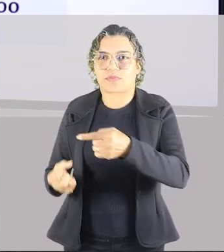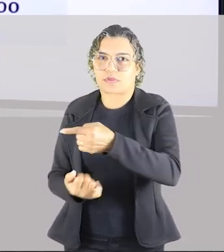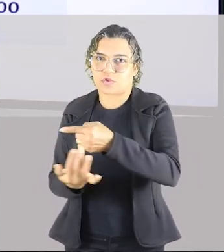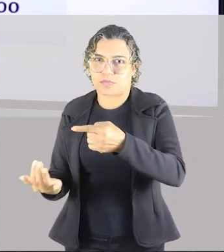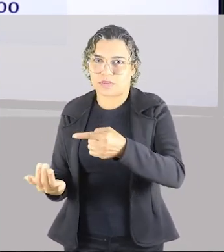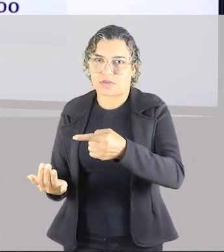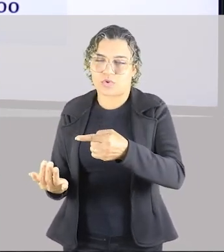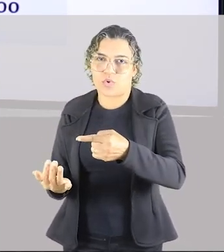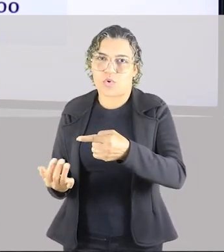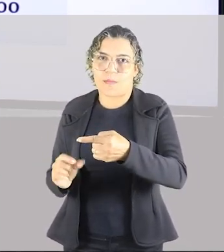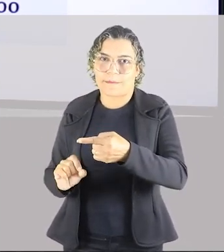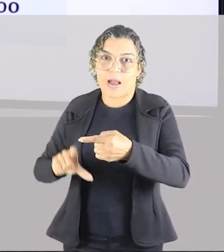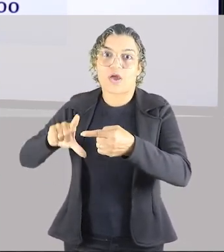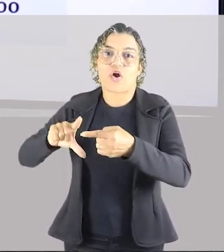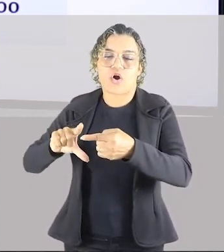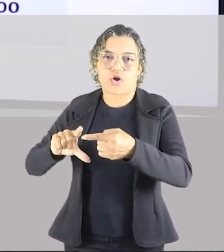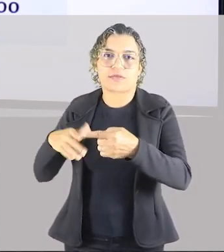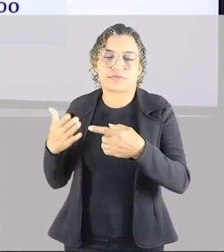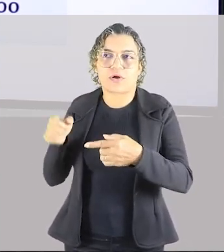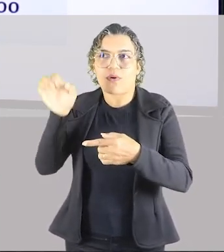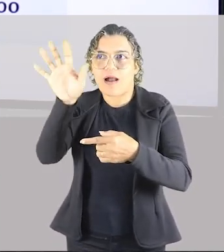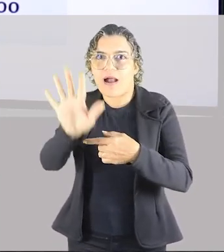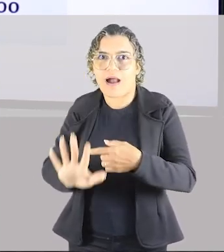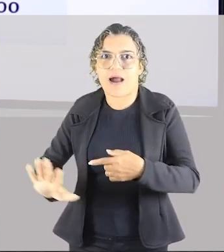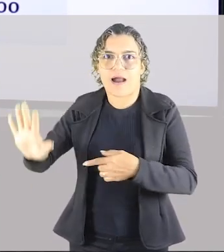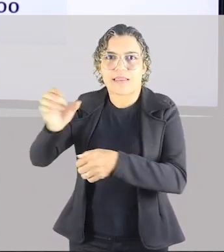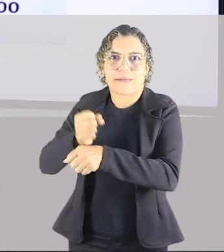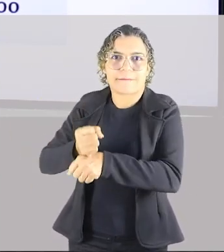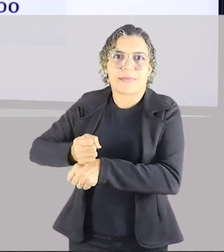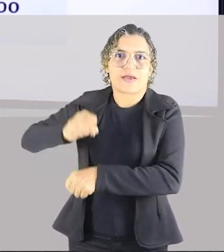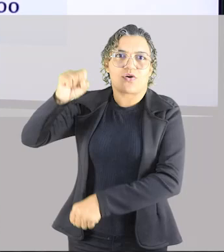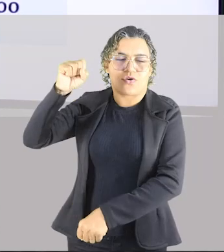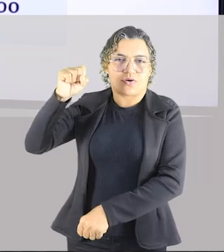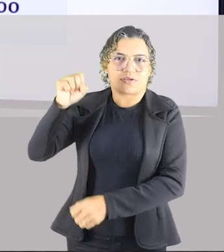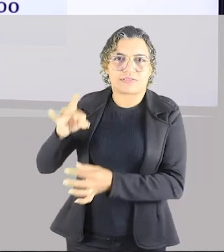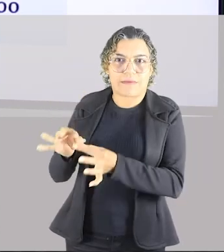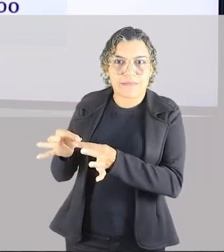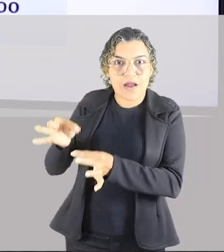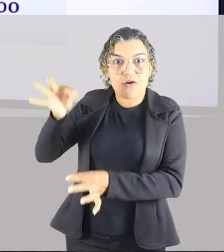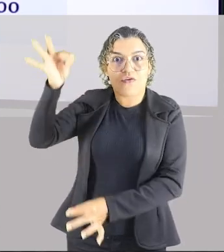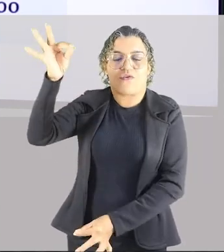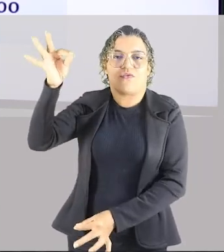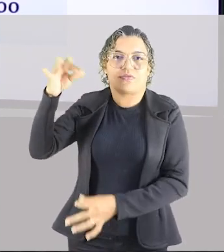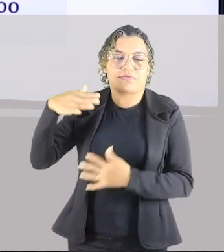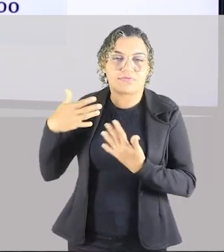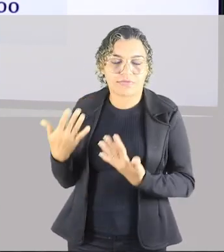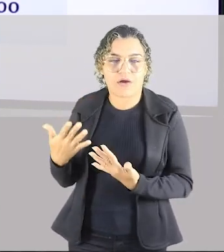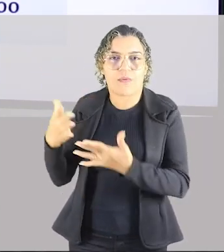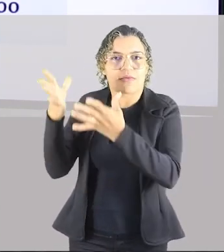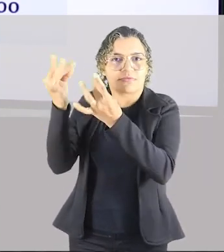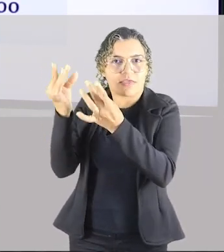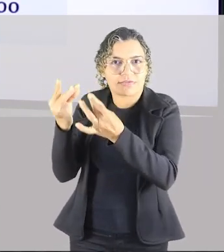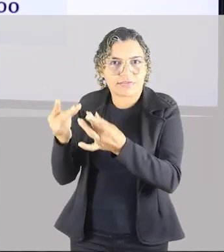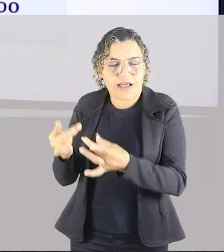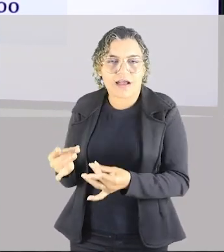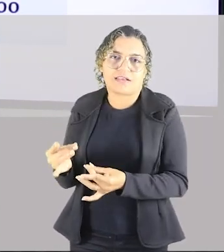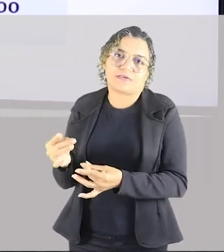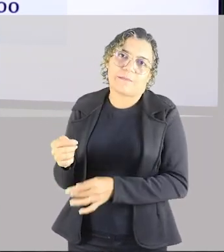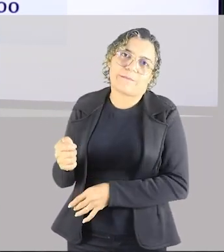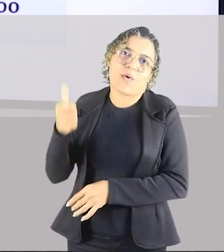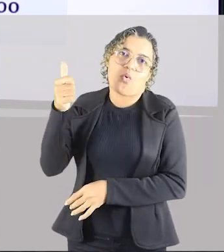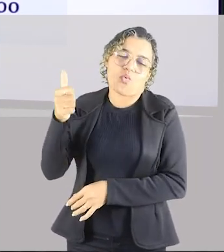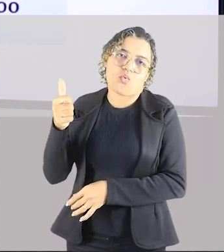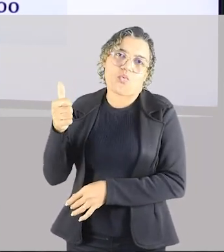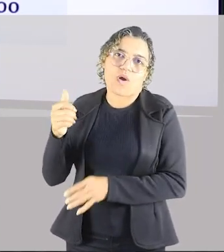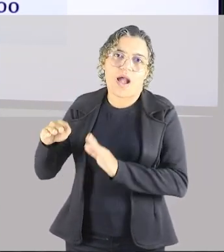denominador significa dizer que a área ela é maior. Se a área é muito grande, a quantidade de detalhes é menor, a